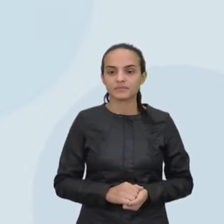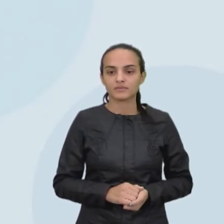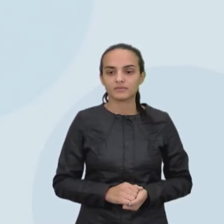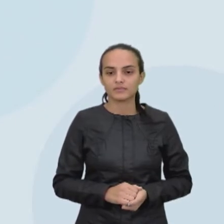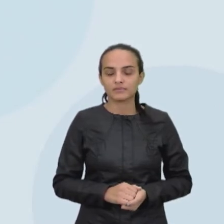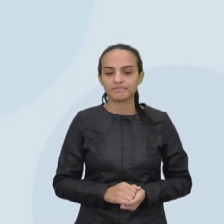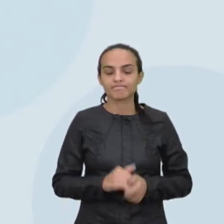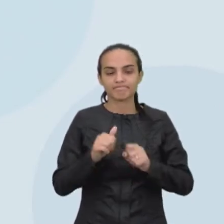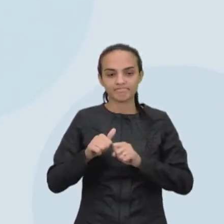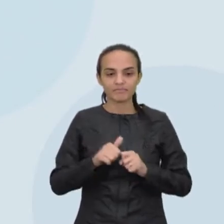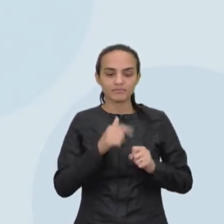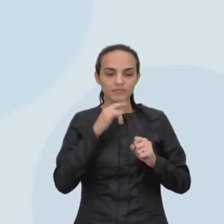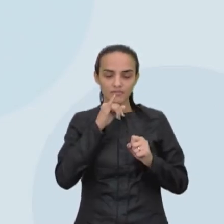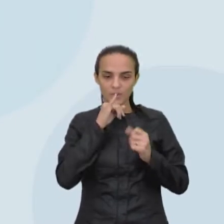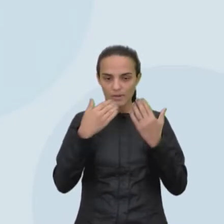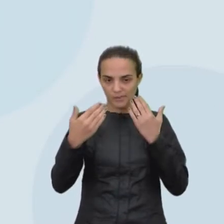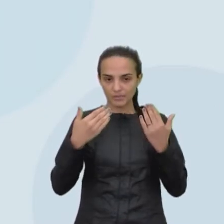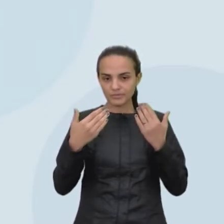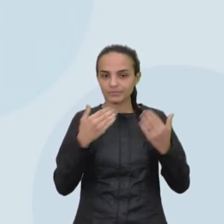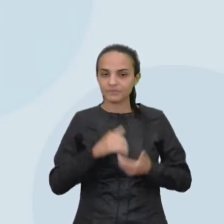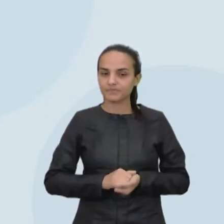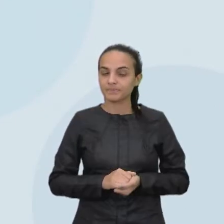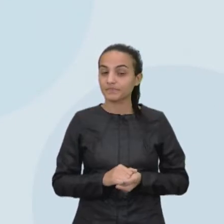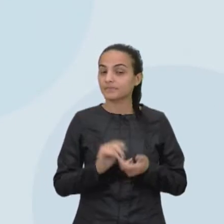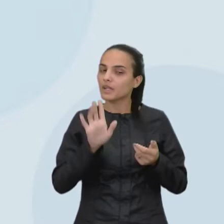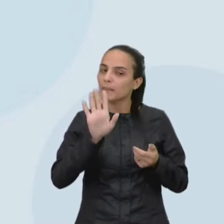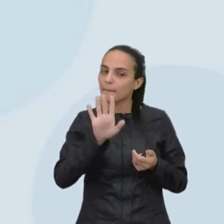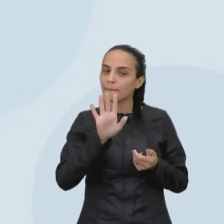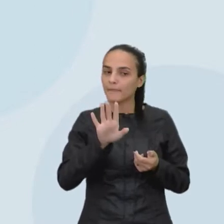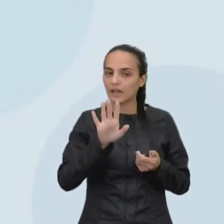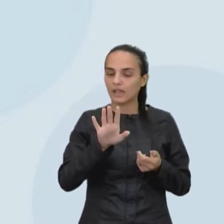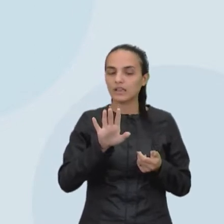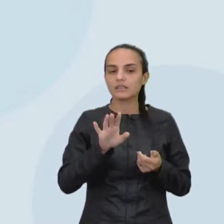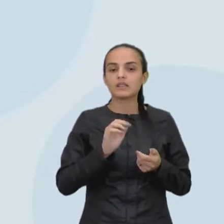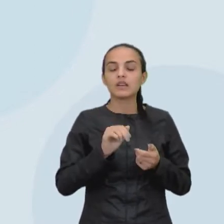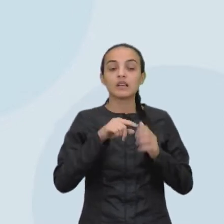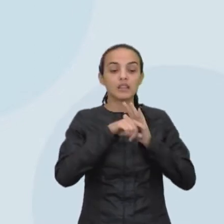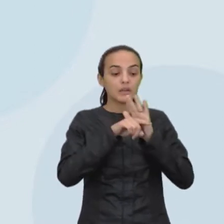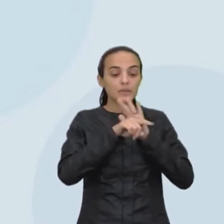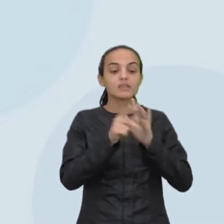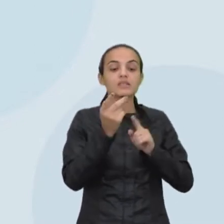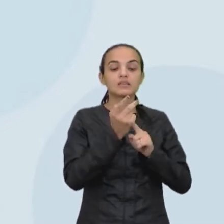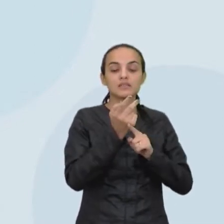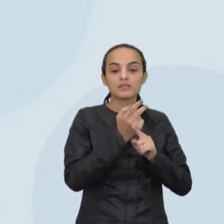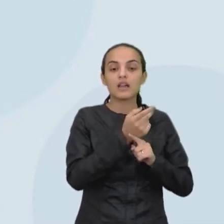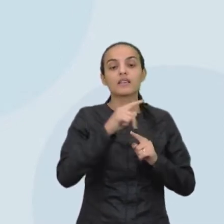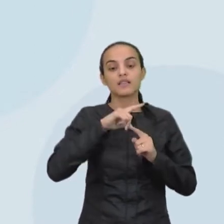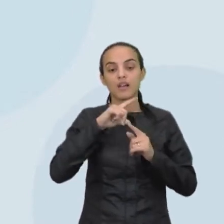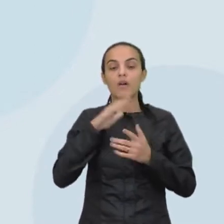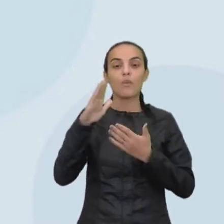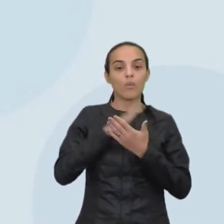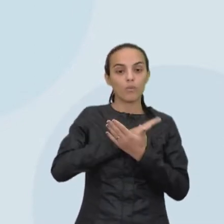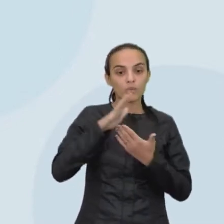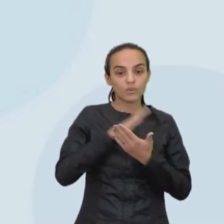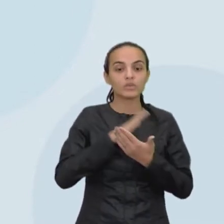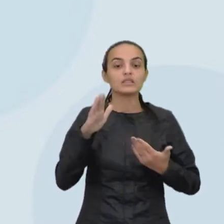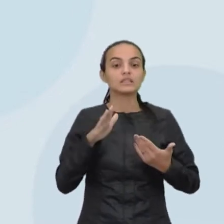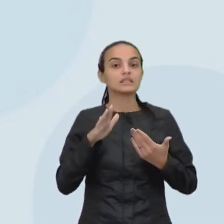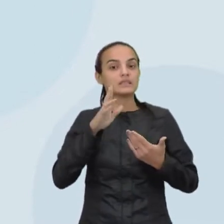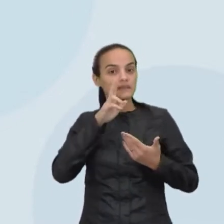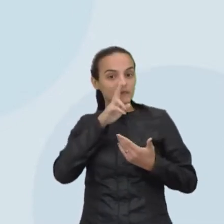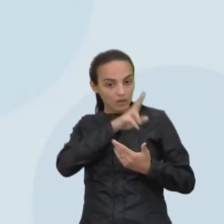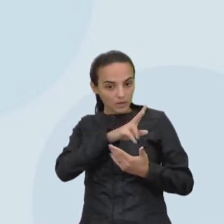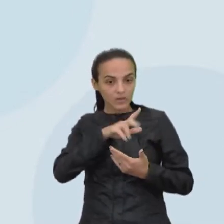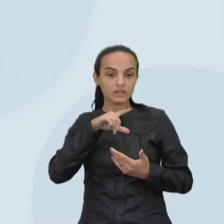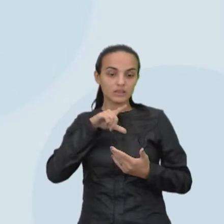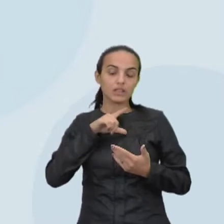fazer uma ilustração. Tudo bem? A questão ainda lá da pesquisa censitária, ela tem alguns agravantes,